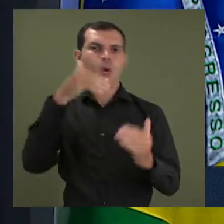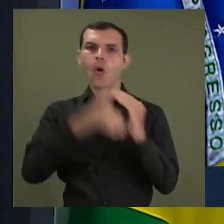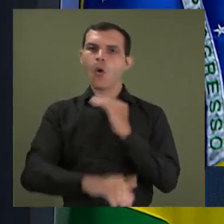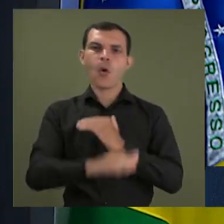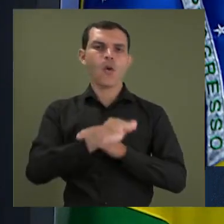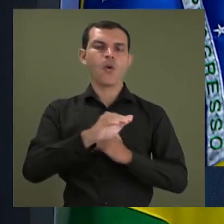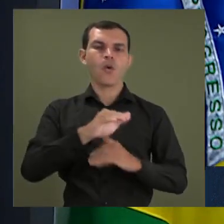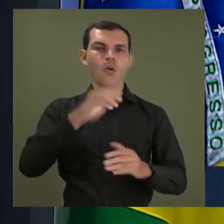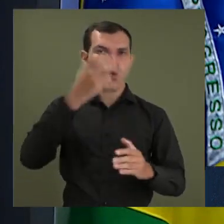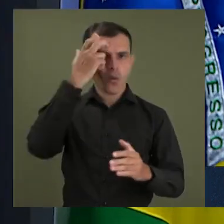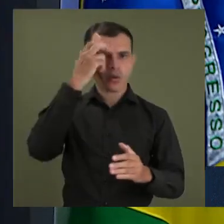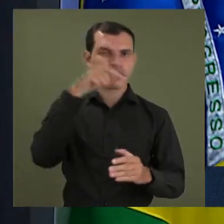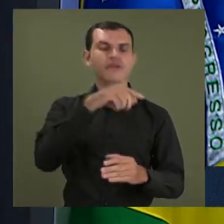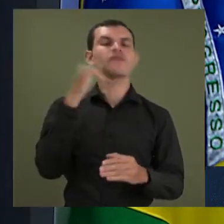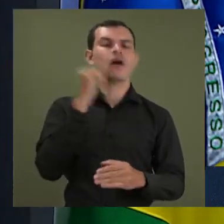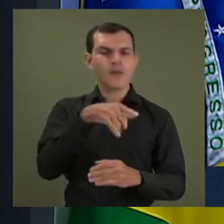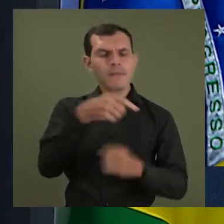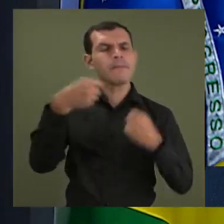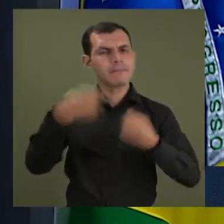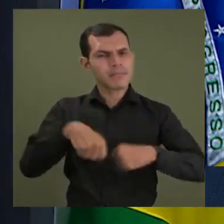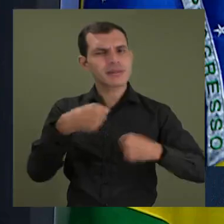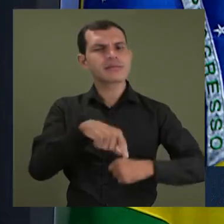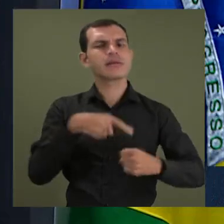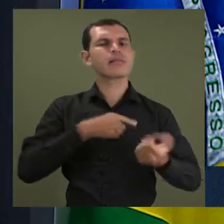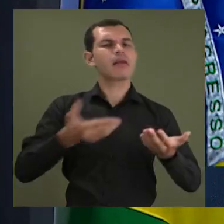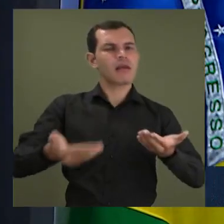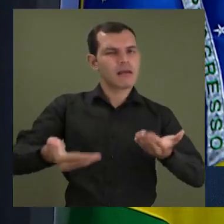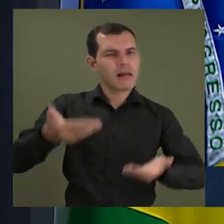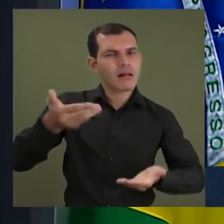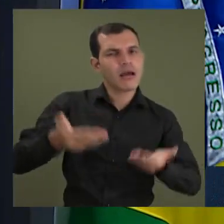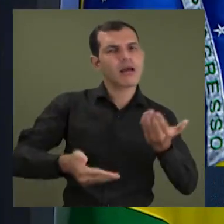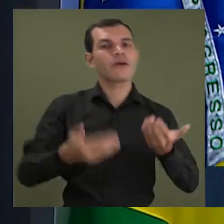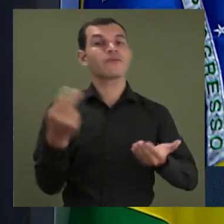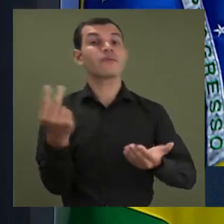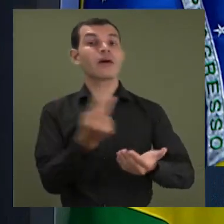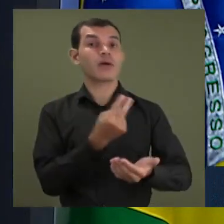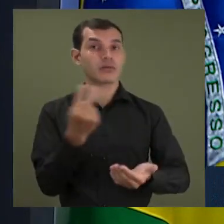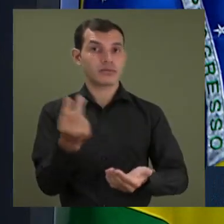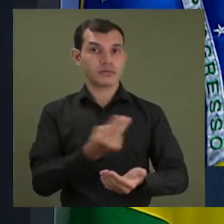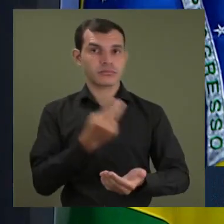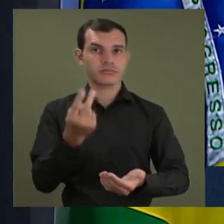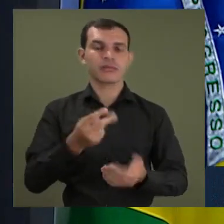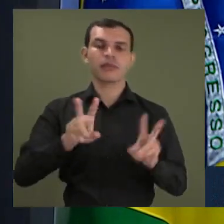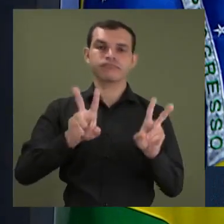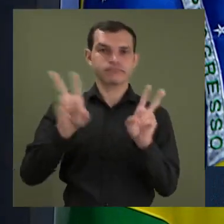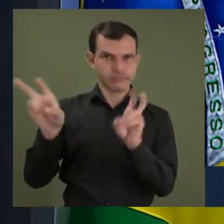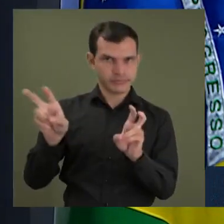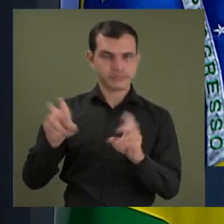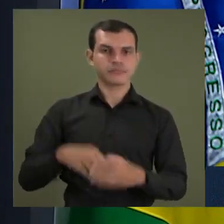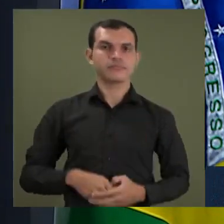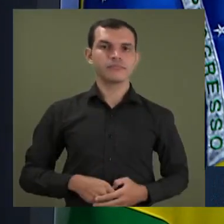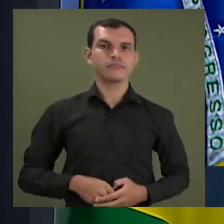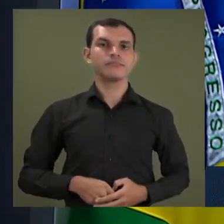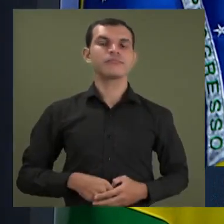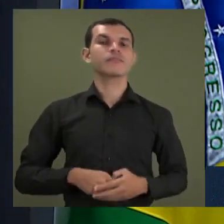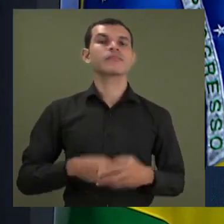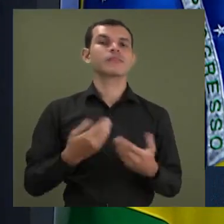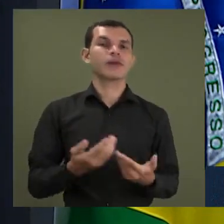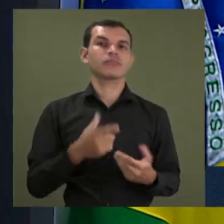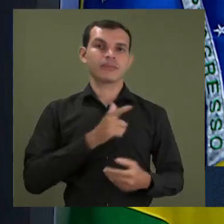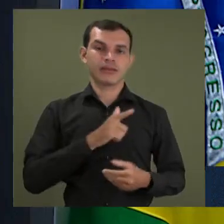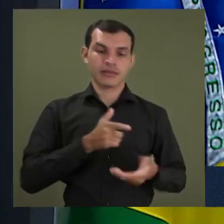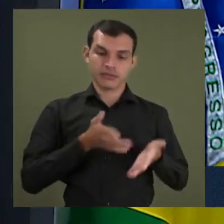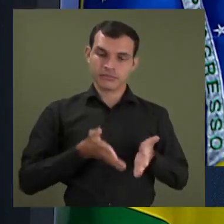preciso, abro aspas de novo, uma ponderação de valores, fecho aspas, priorizando a criança que